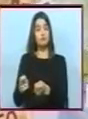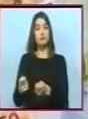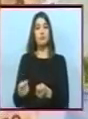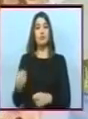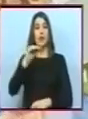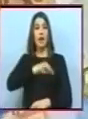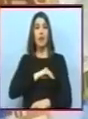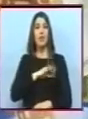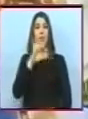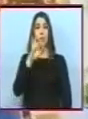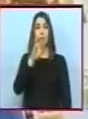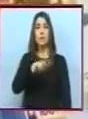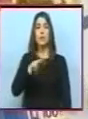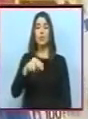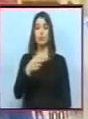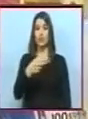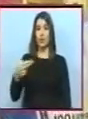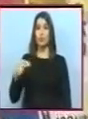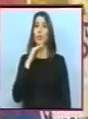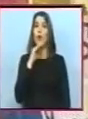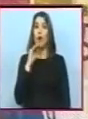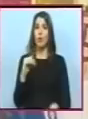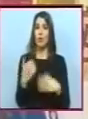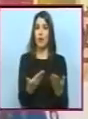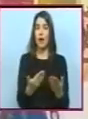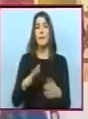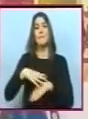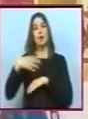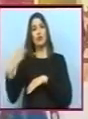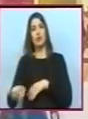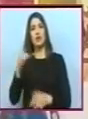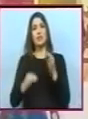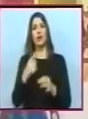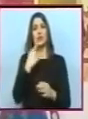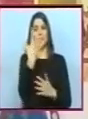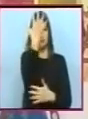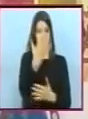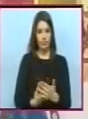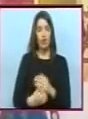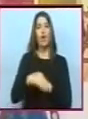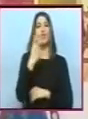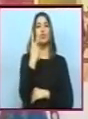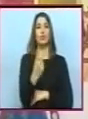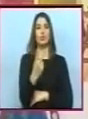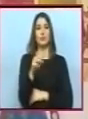de 8 milhões de euros. Mais tarde, o tribunal reduziu esse valor para 2 milhões de